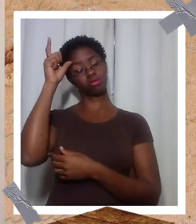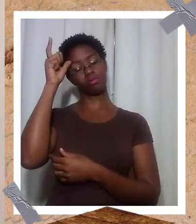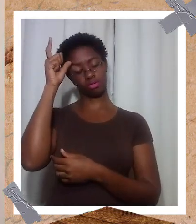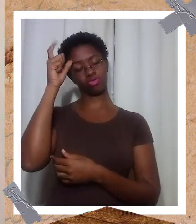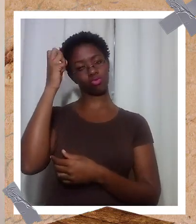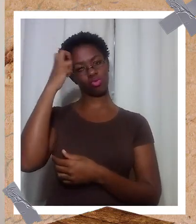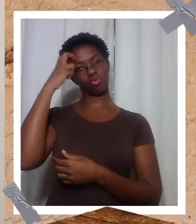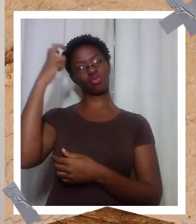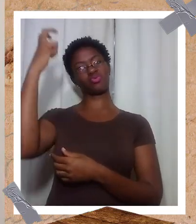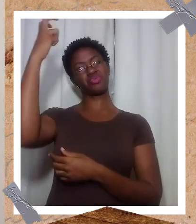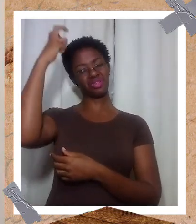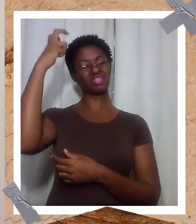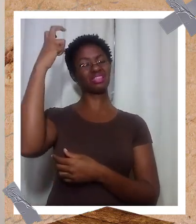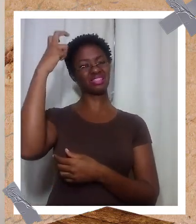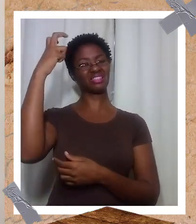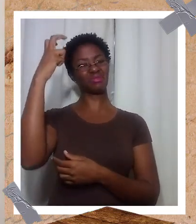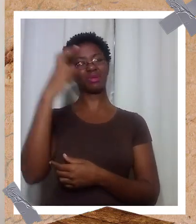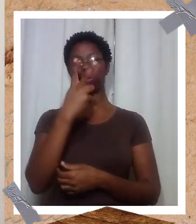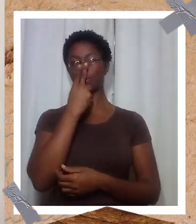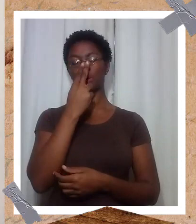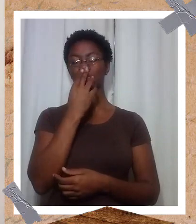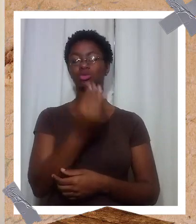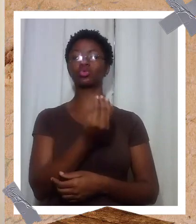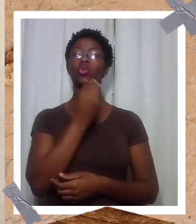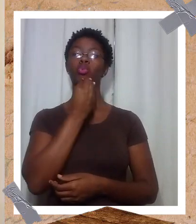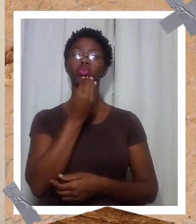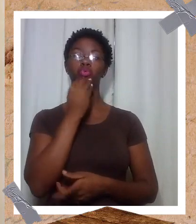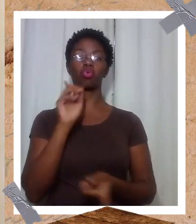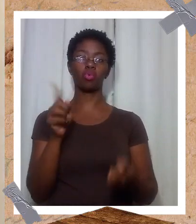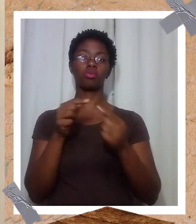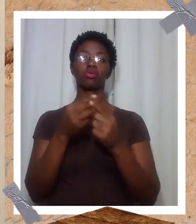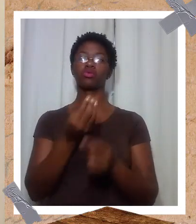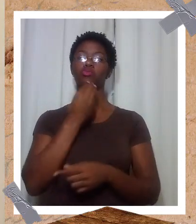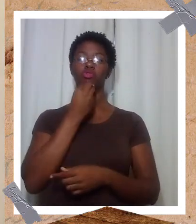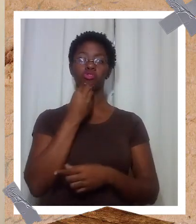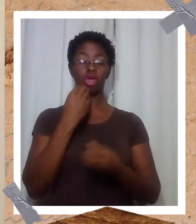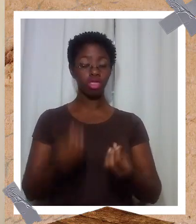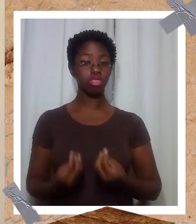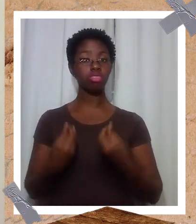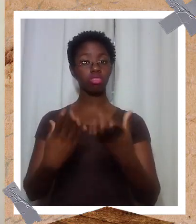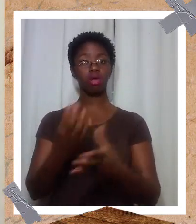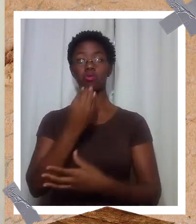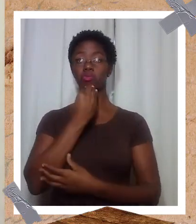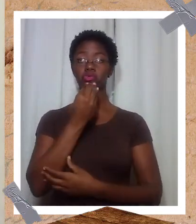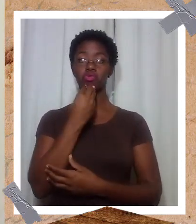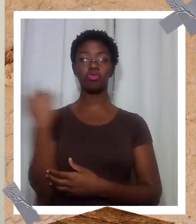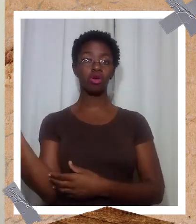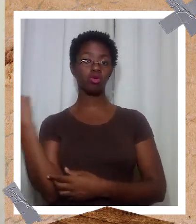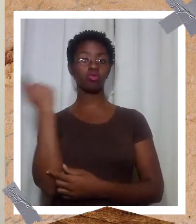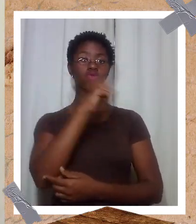o conhecimento ele se torna oportunidade. Dando oportunidade, você consegue